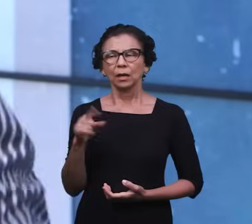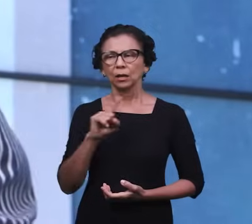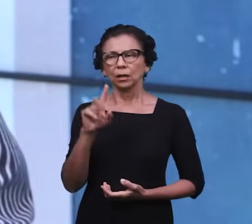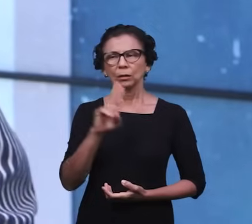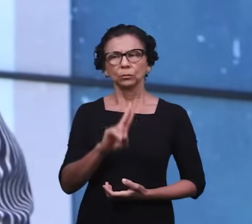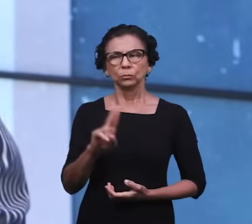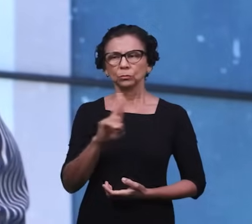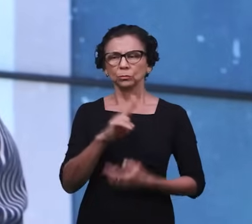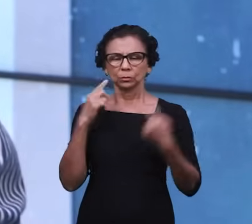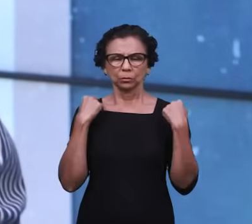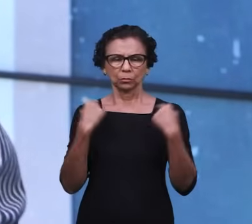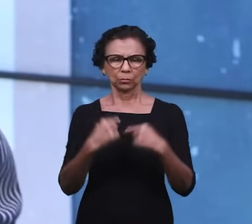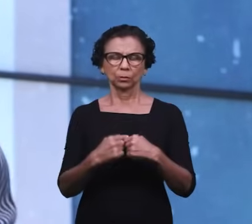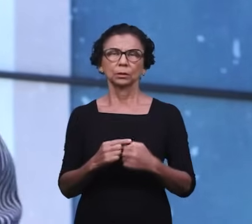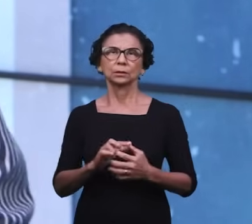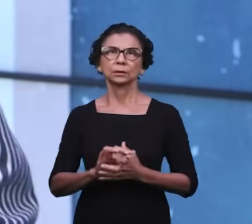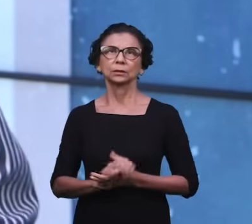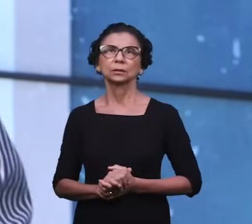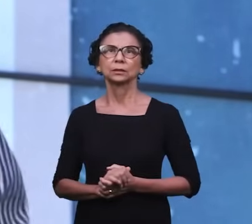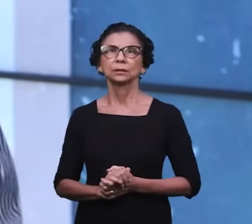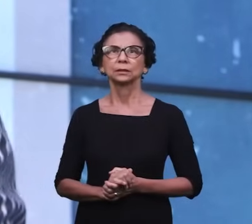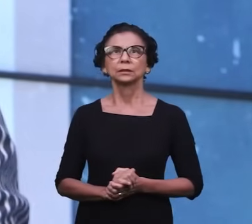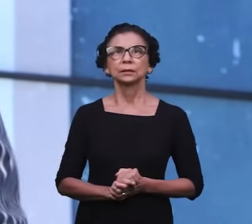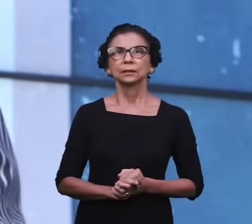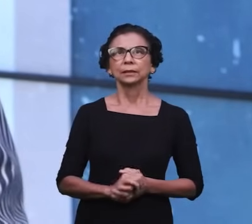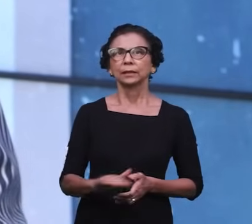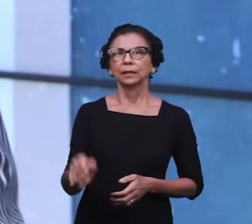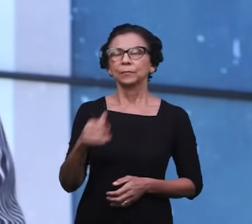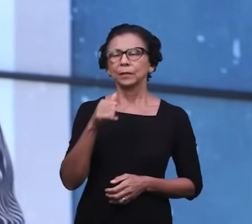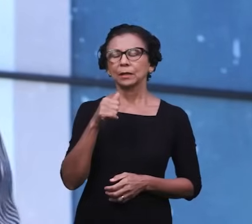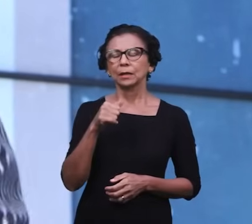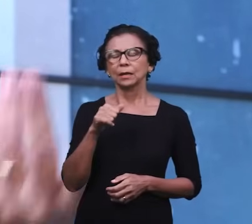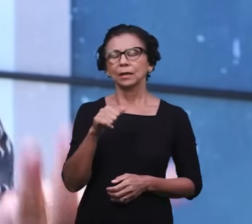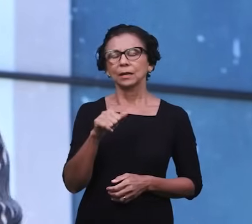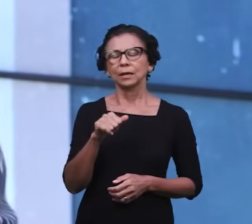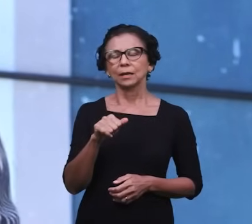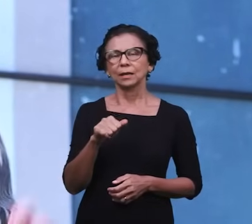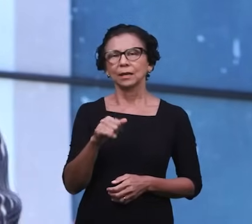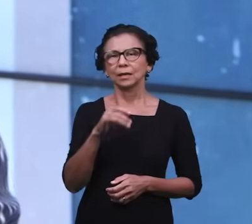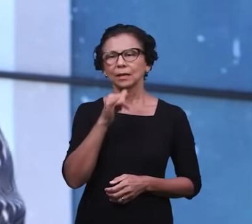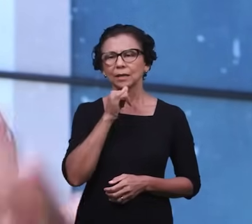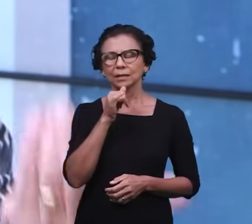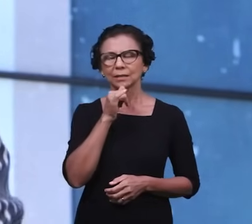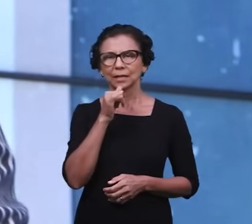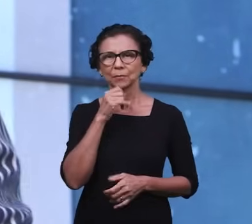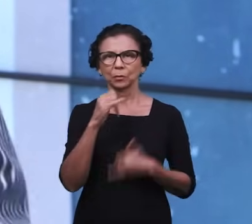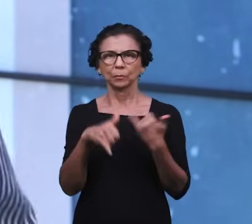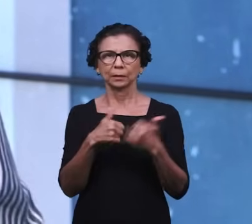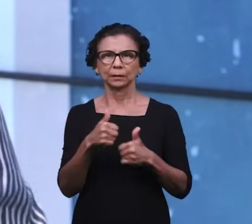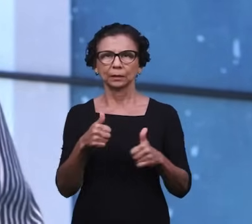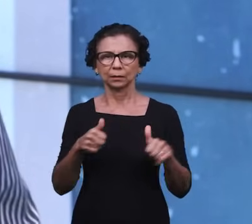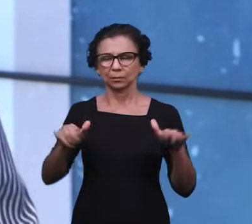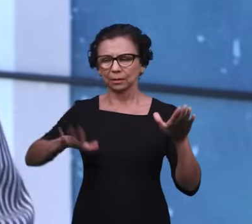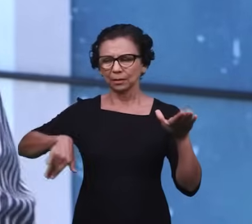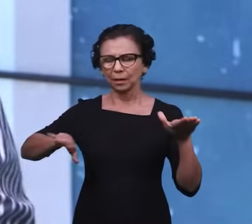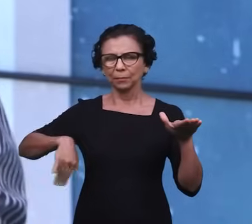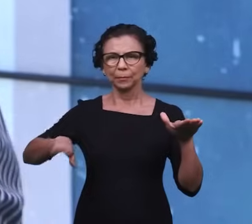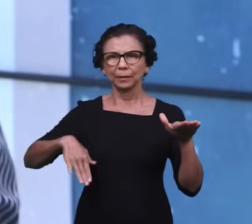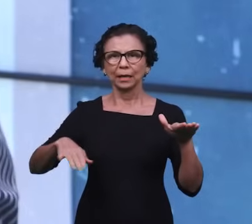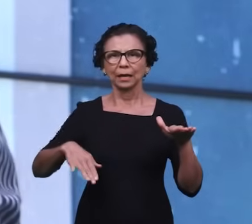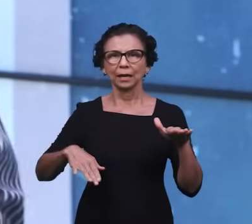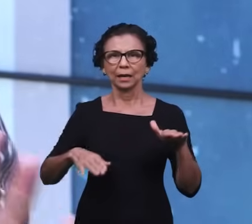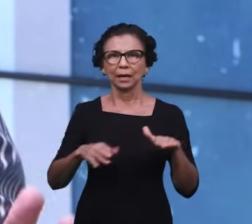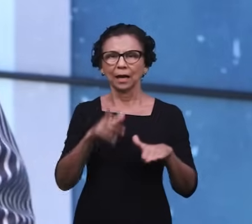E aí, às vezes, Pedro faz alguma coisa assim, na praia, vai e joga água em alguém, querendo brincar, assim, bem sem noção. E aí a